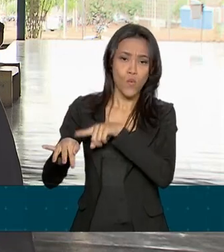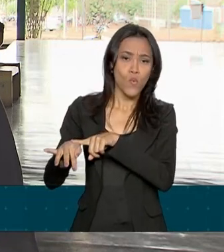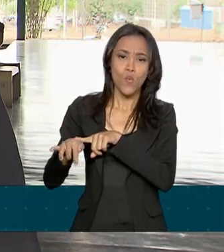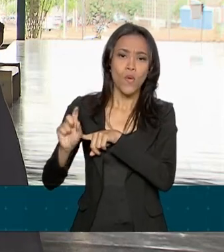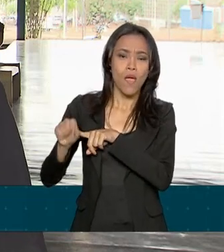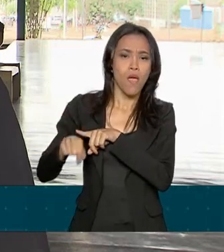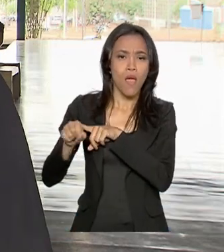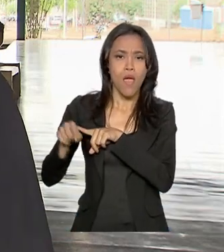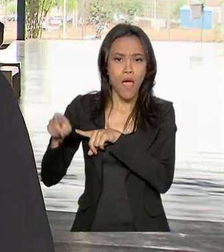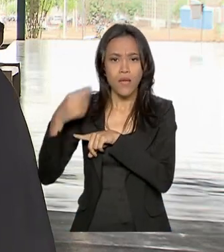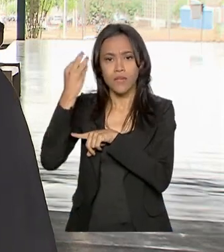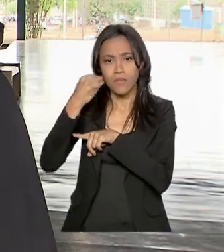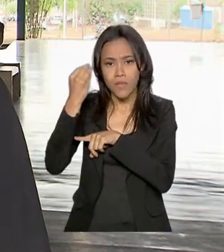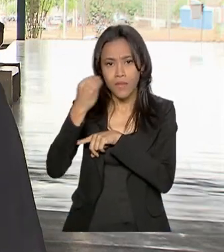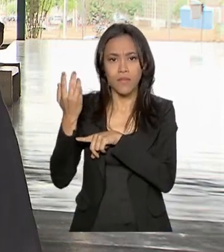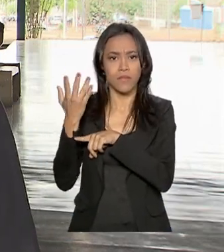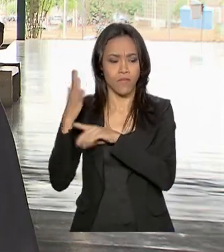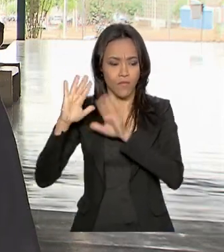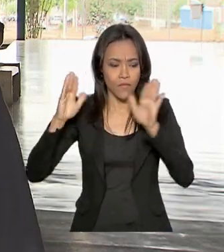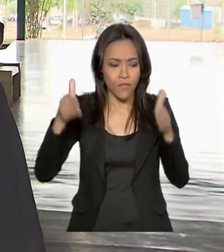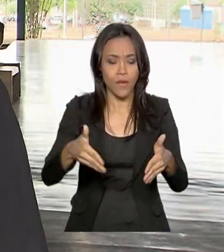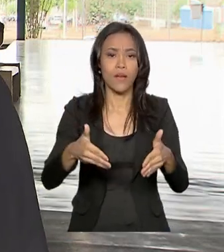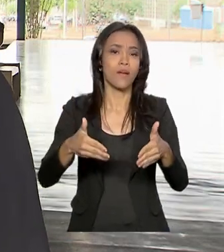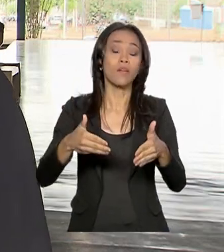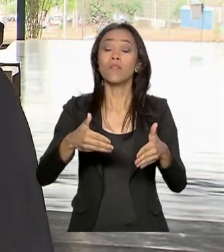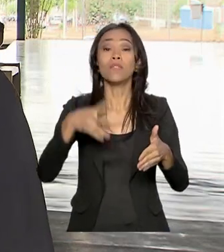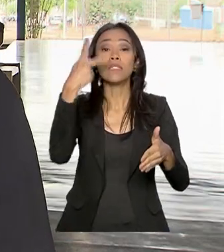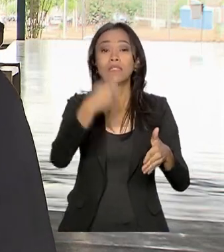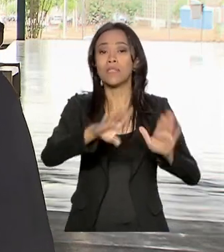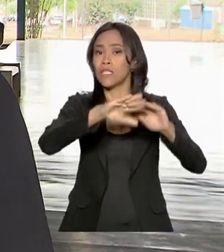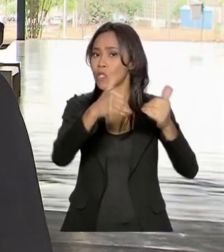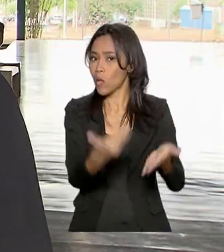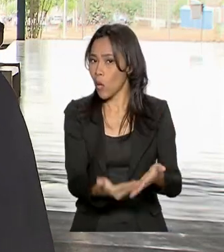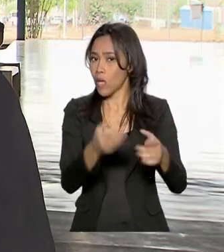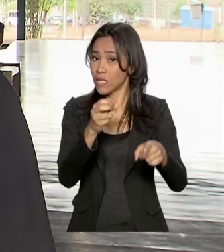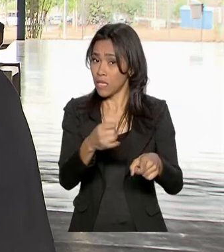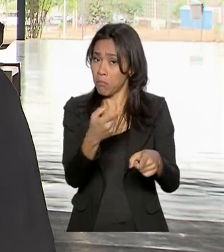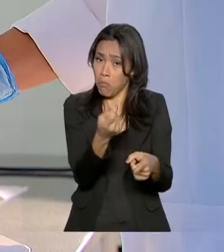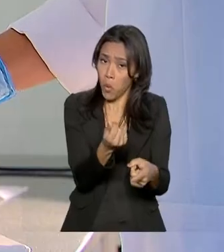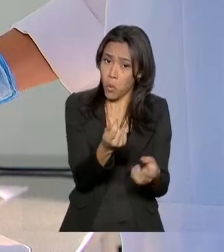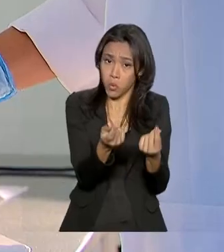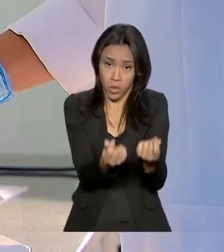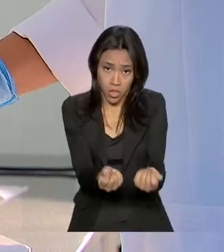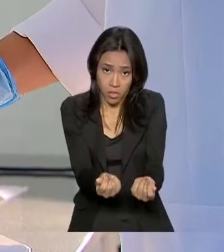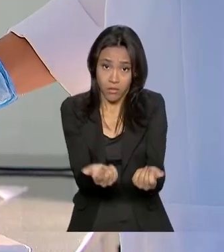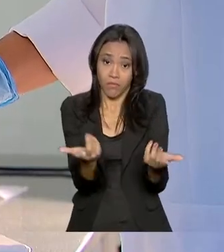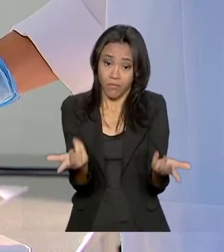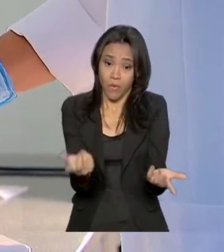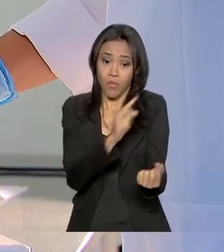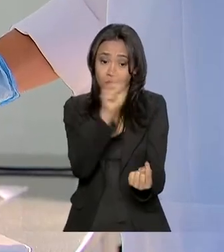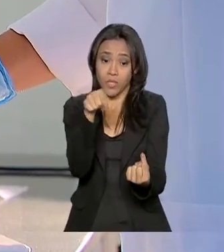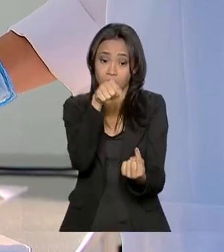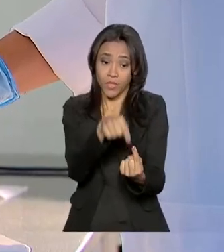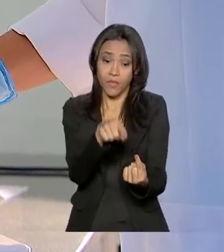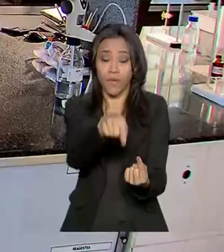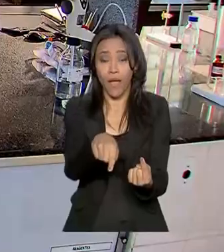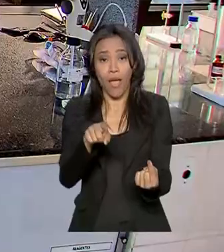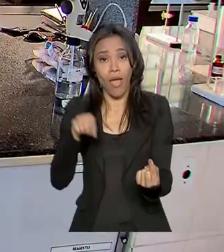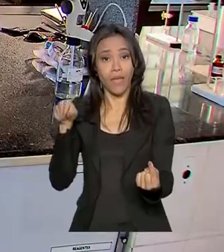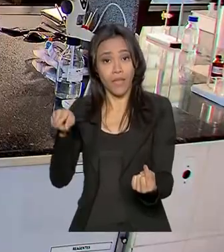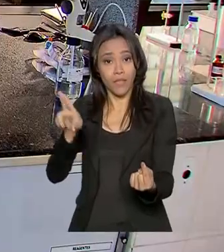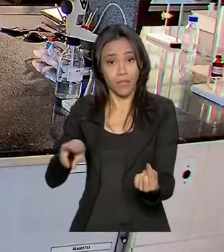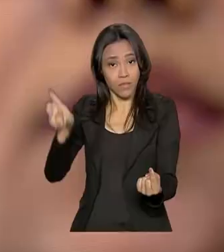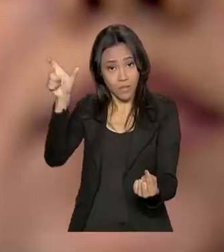em consideração a situação específica da escola. Então, se é uma escola que tem poucos recursos, a ideia é trabalhar com esse professor